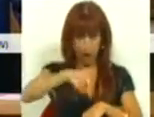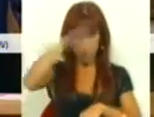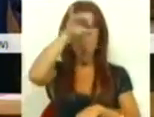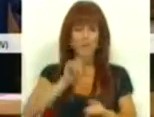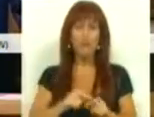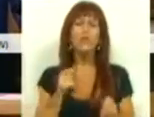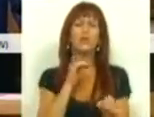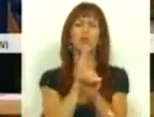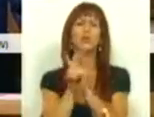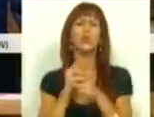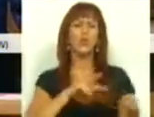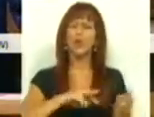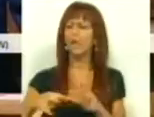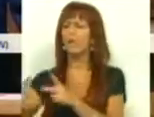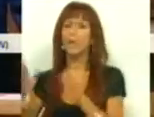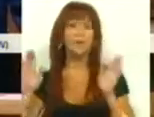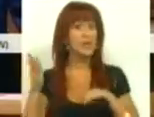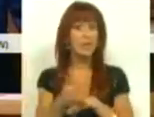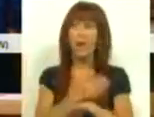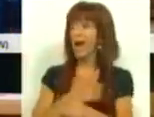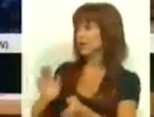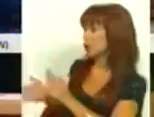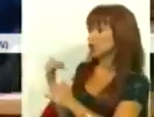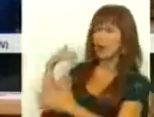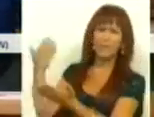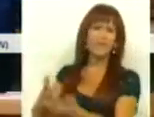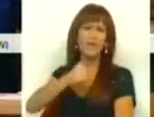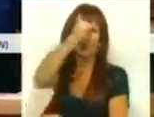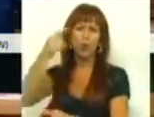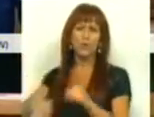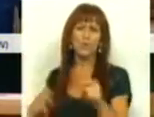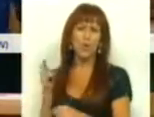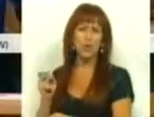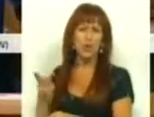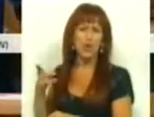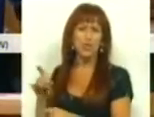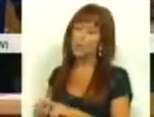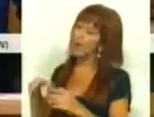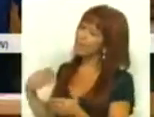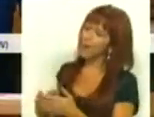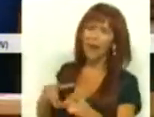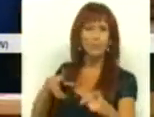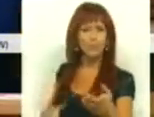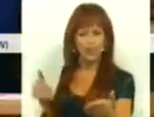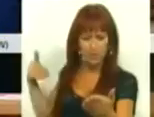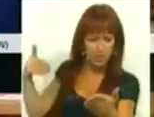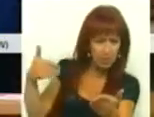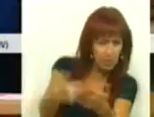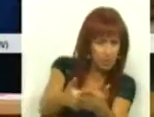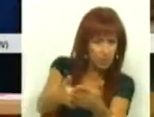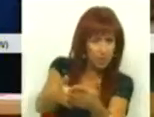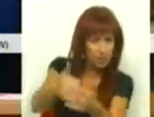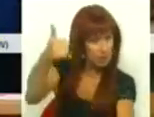Governo as múltiplas reformas que deviam ter sido efetuadas na segunda metade dos anos 90 para tornar Portugal